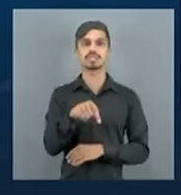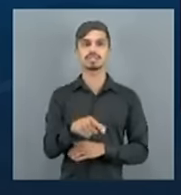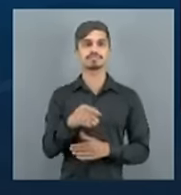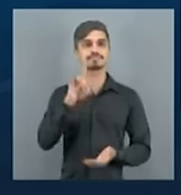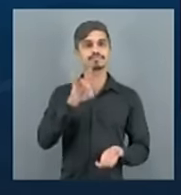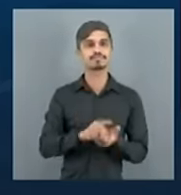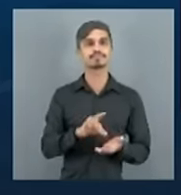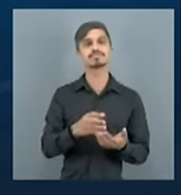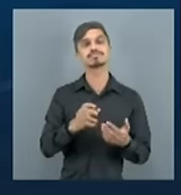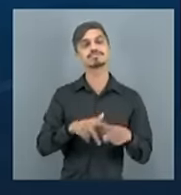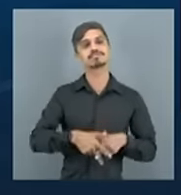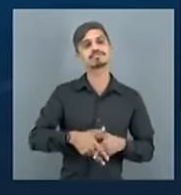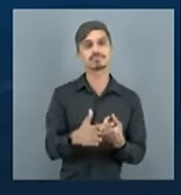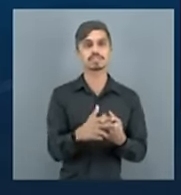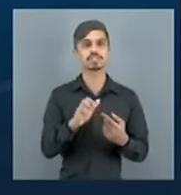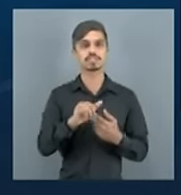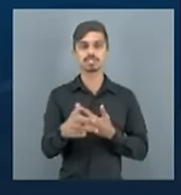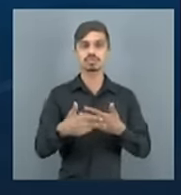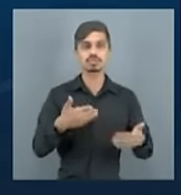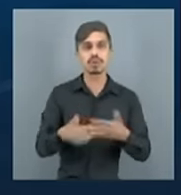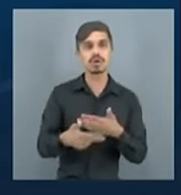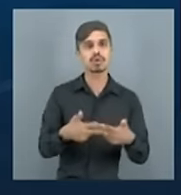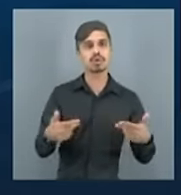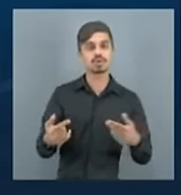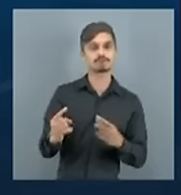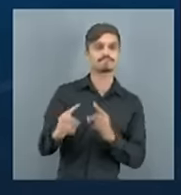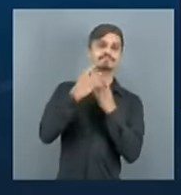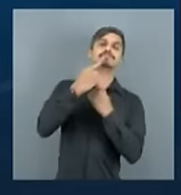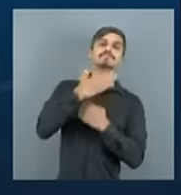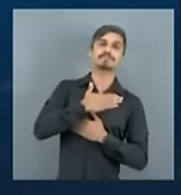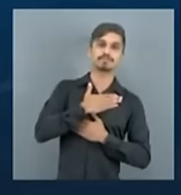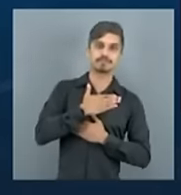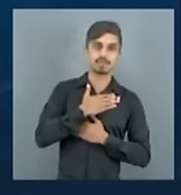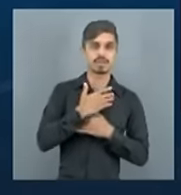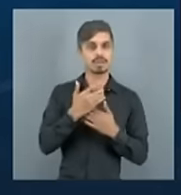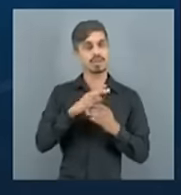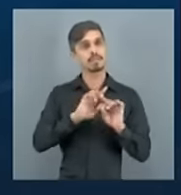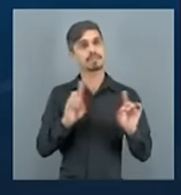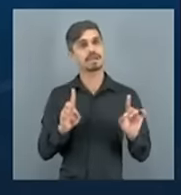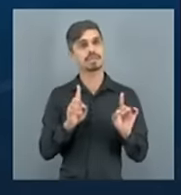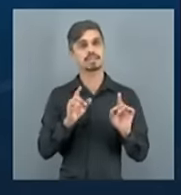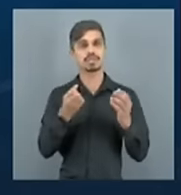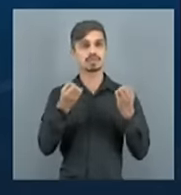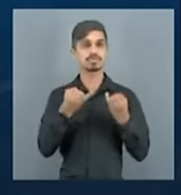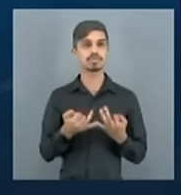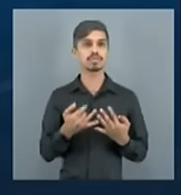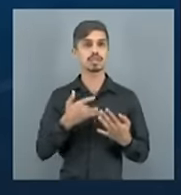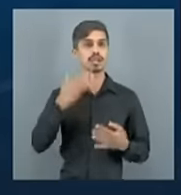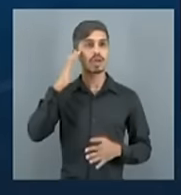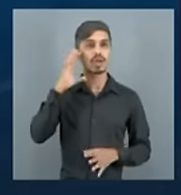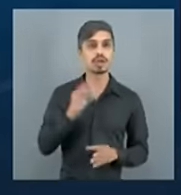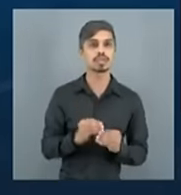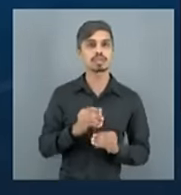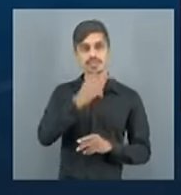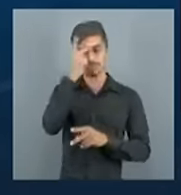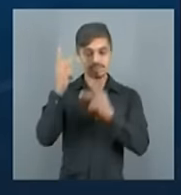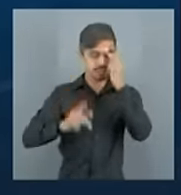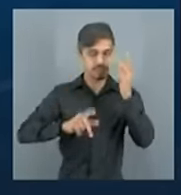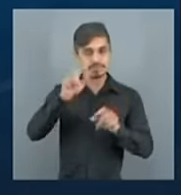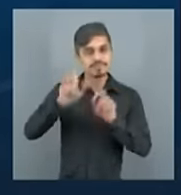mim, se acontecer qualquer coisa comigo, mas pelo menos eu vou sair como um herói, entende? As pessoas vão